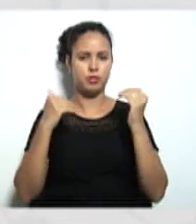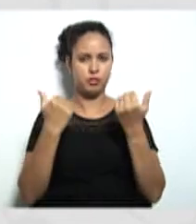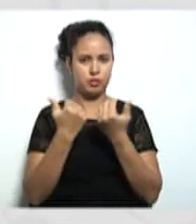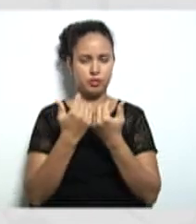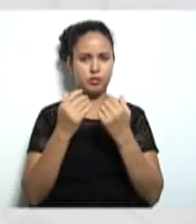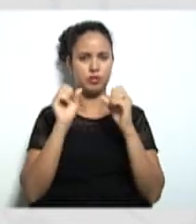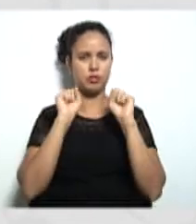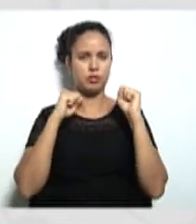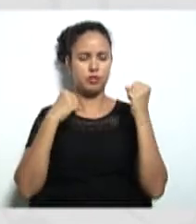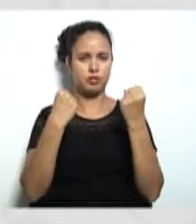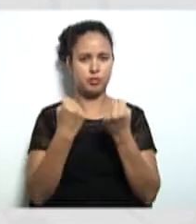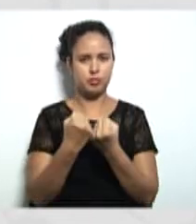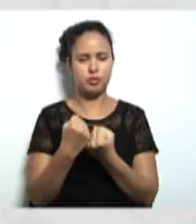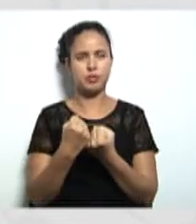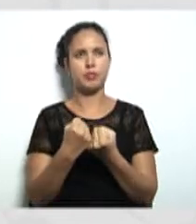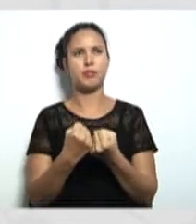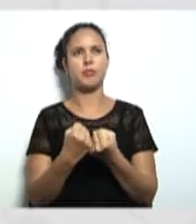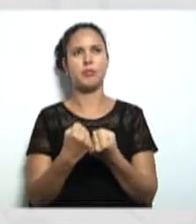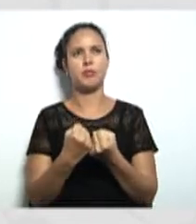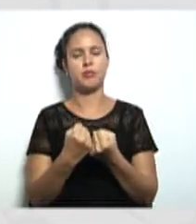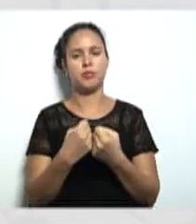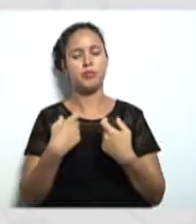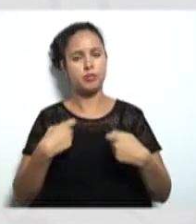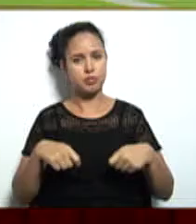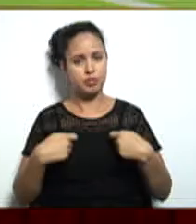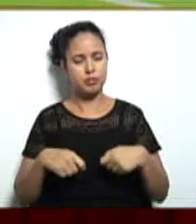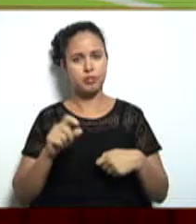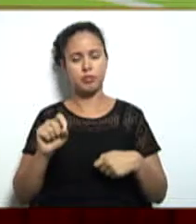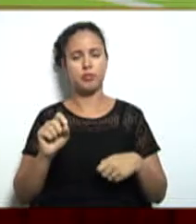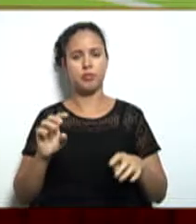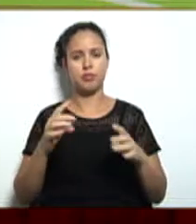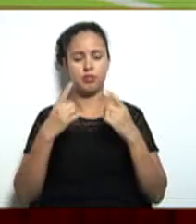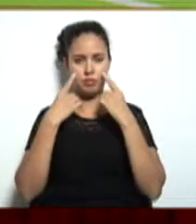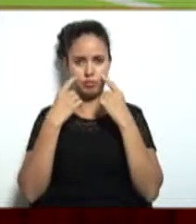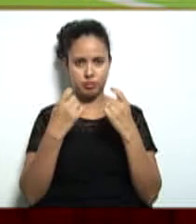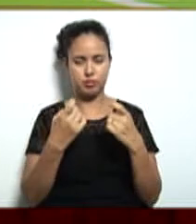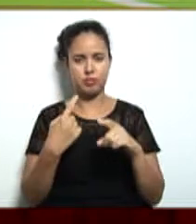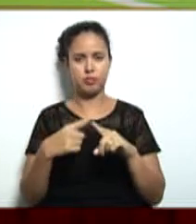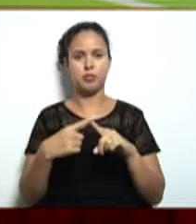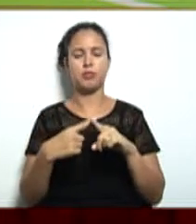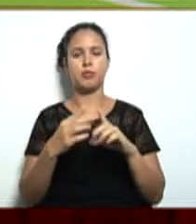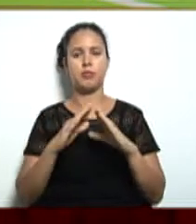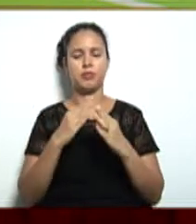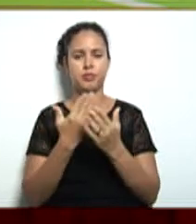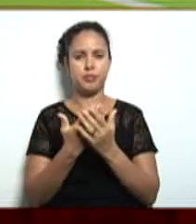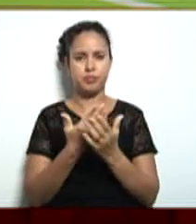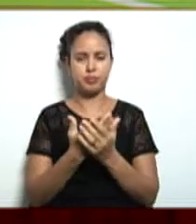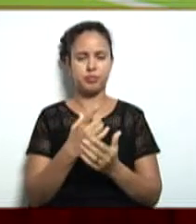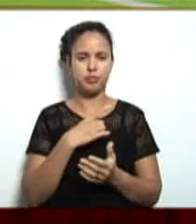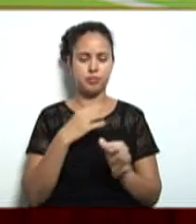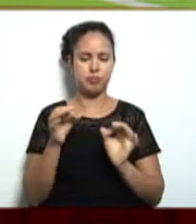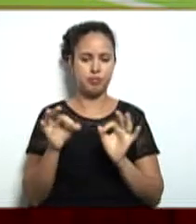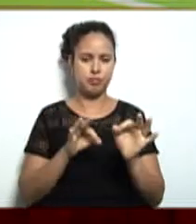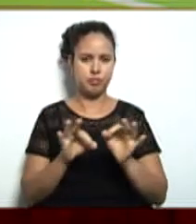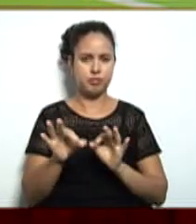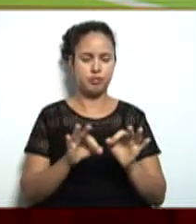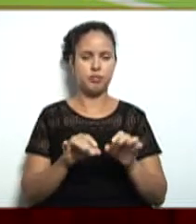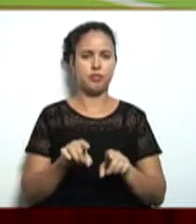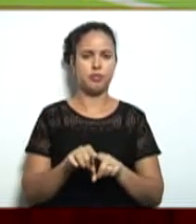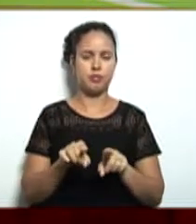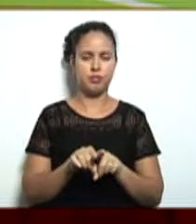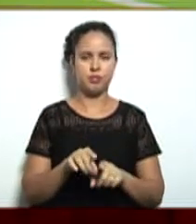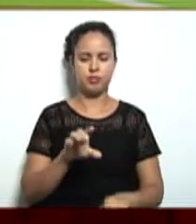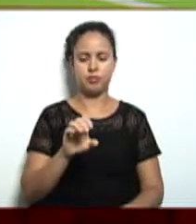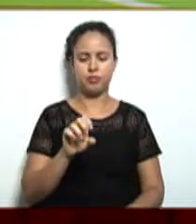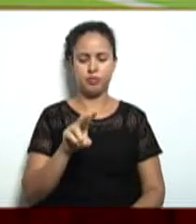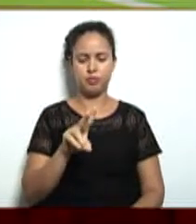caso é preciso que vocês estejam atentos, né? As escolas organizam sempre esses eventos, tem eventos nacionais também do Ministério da